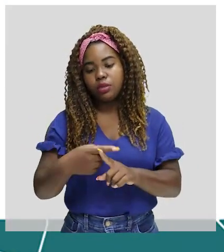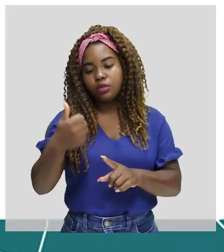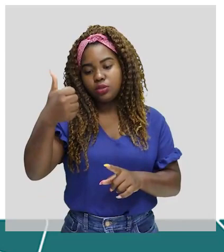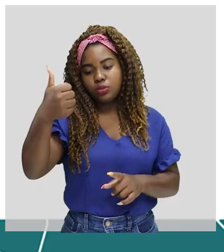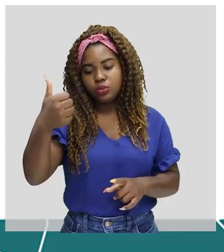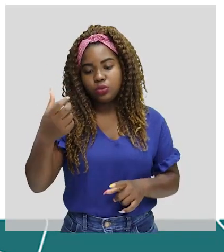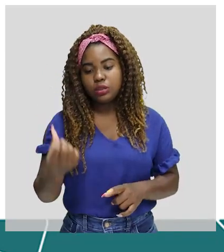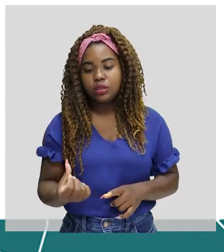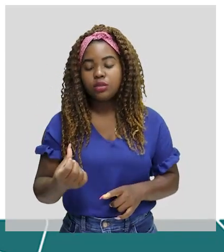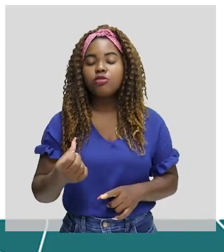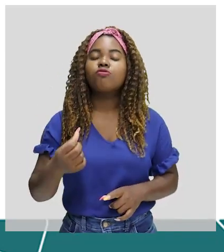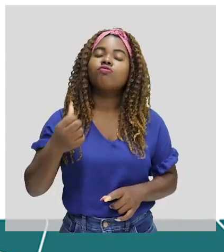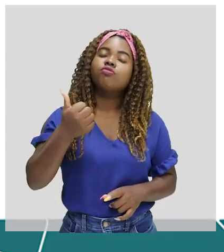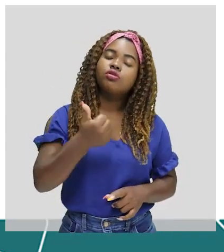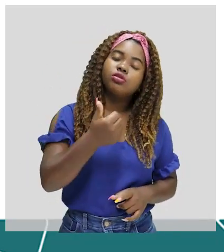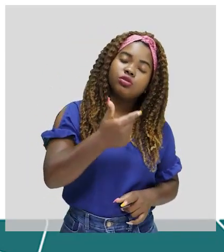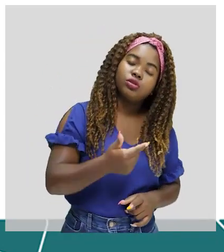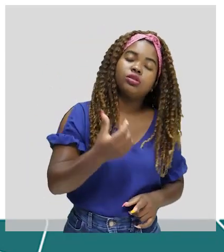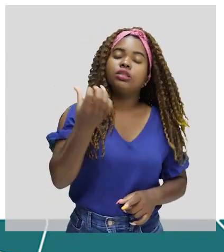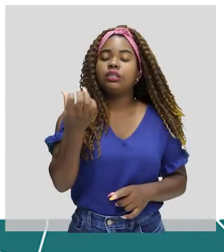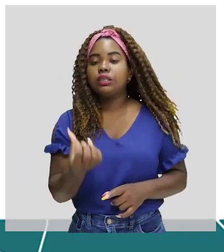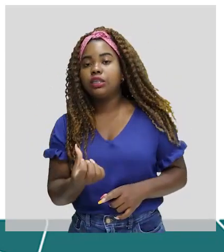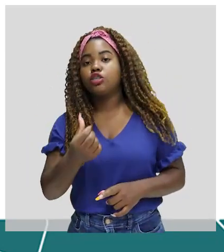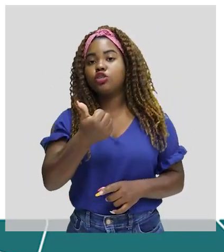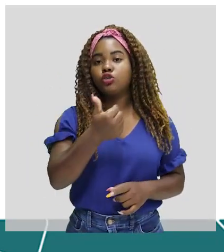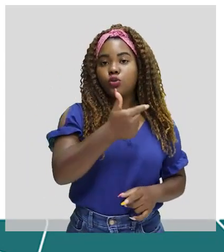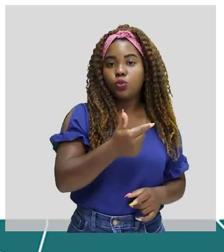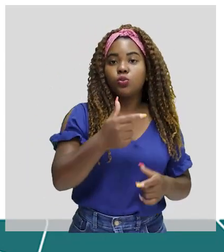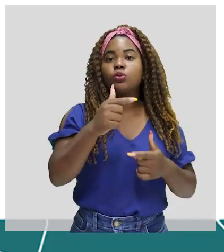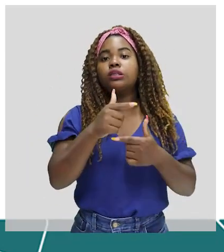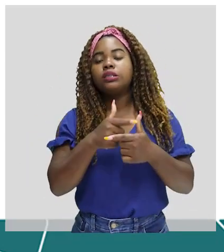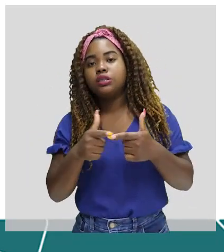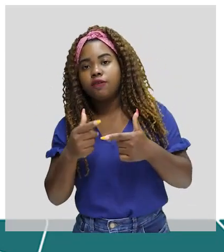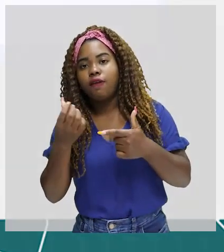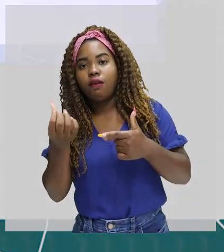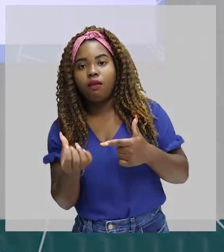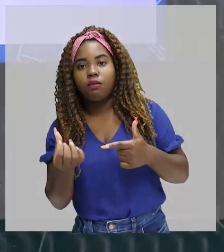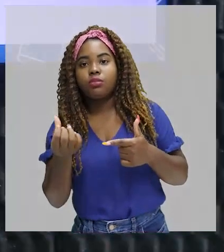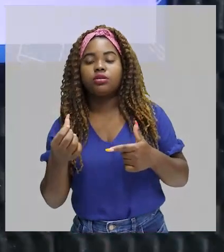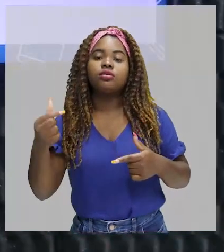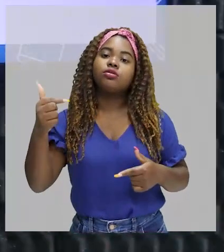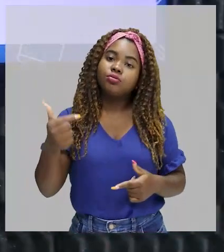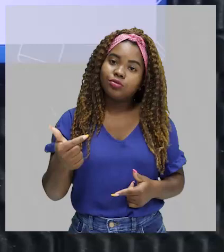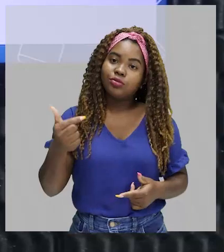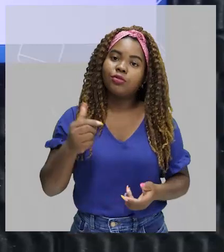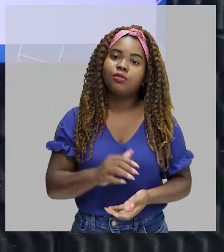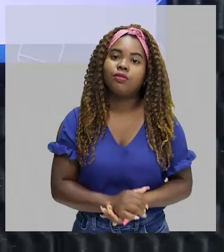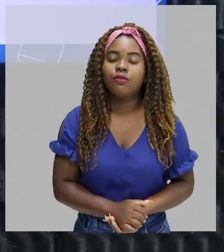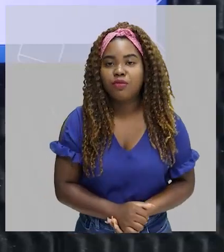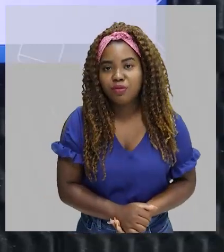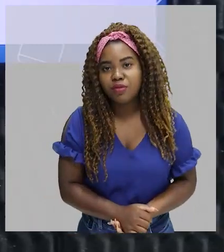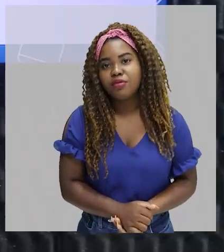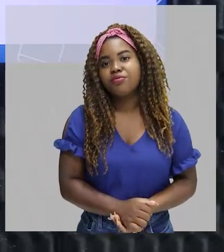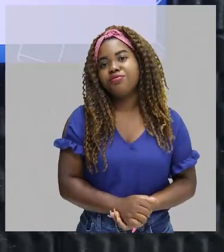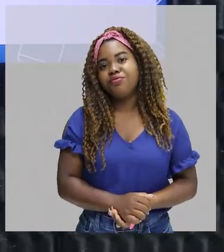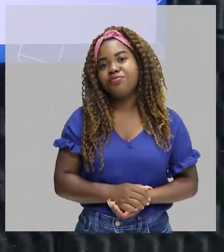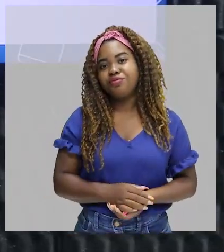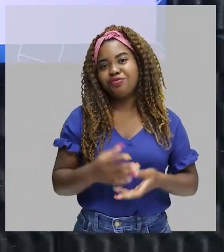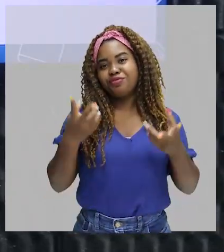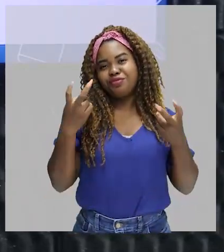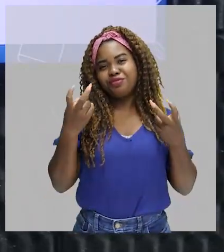sexto, 12 sextos. 12 dividido por 6 dá 2. Perceba que aqui, ó, a